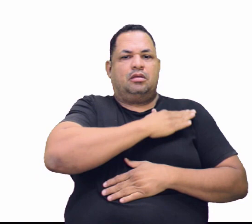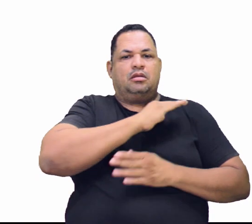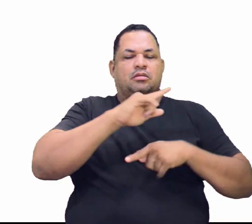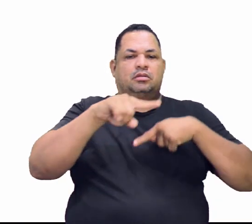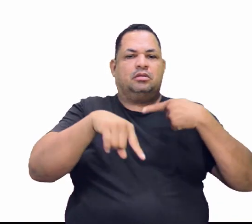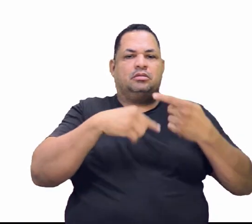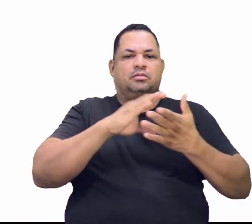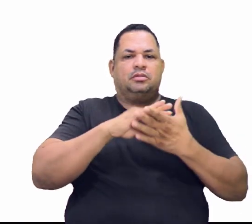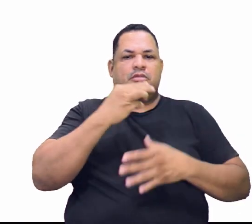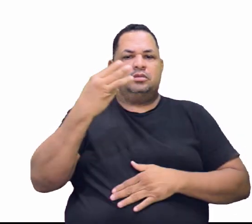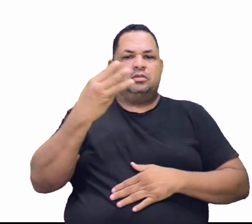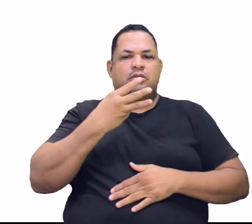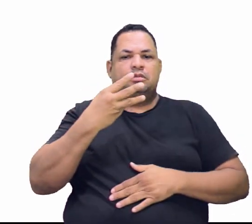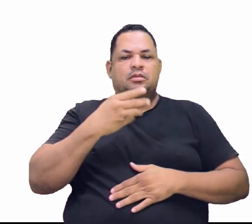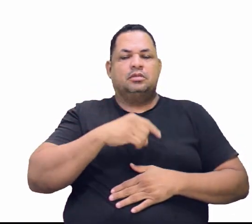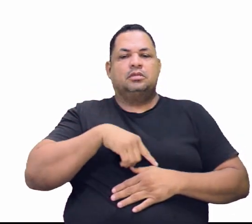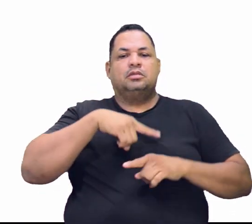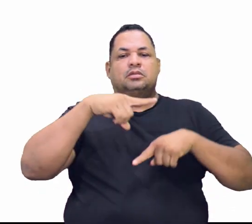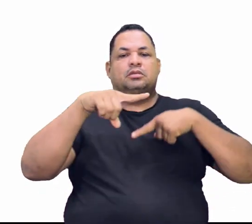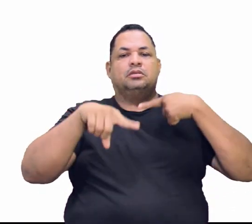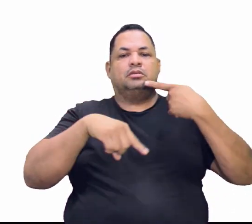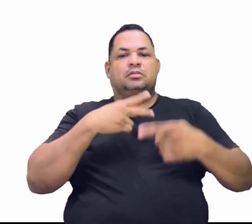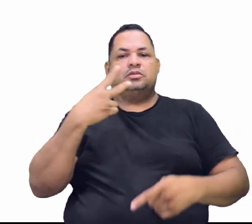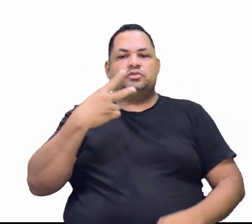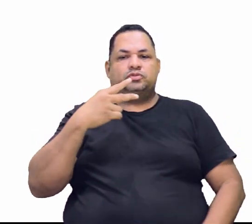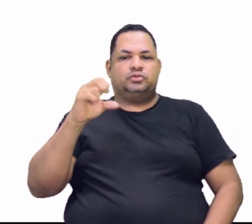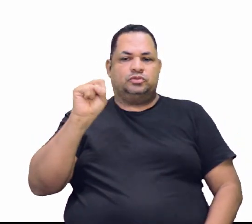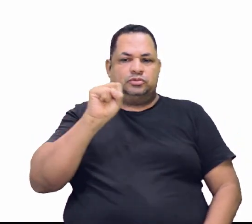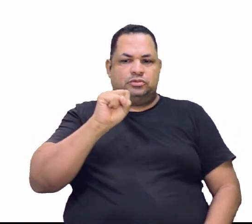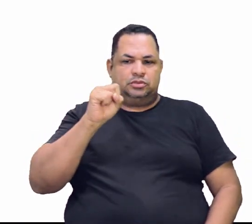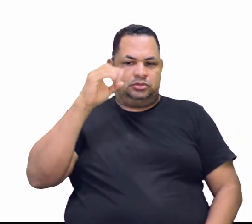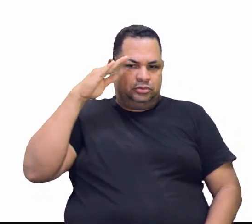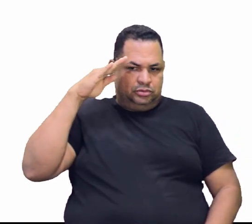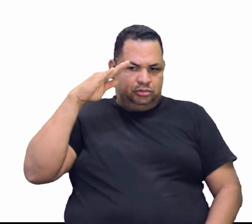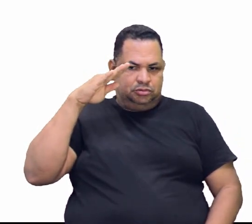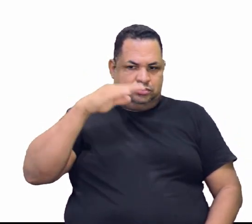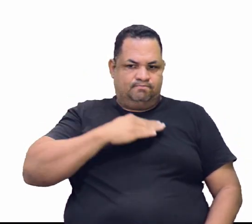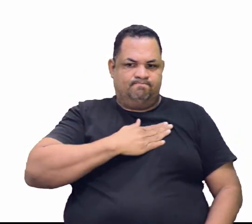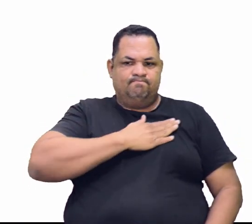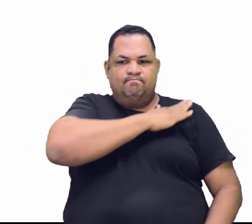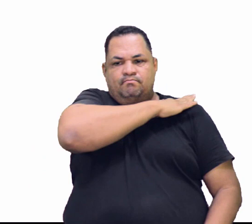Depois ele foi promovido a 3º e 2º sargento.